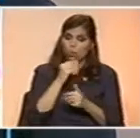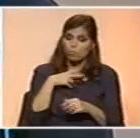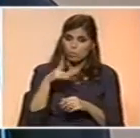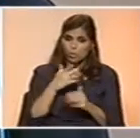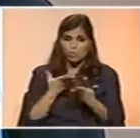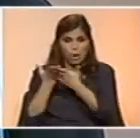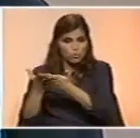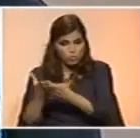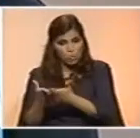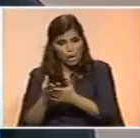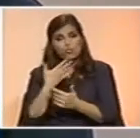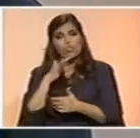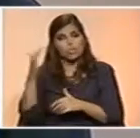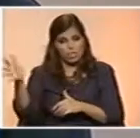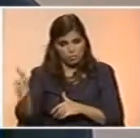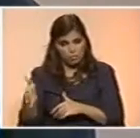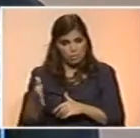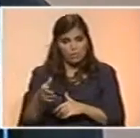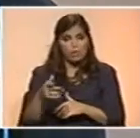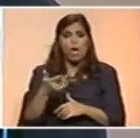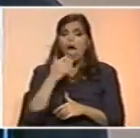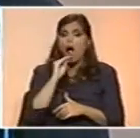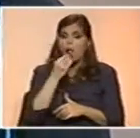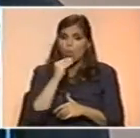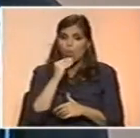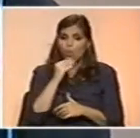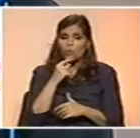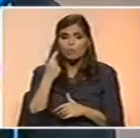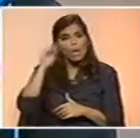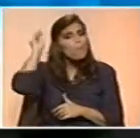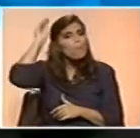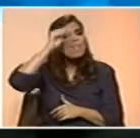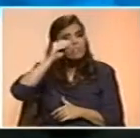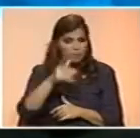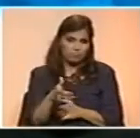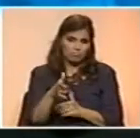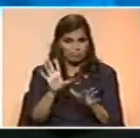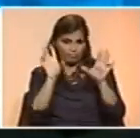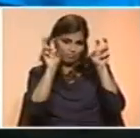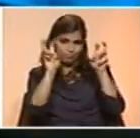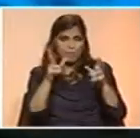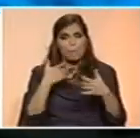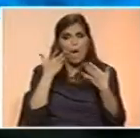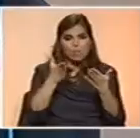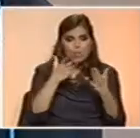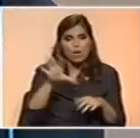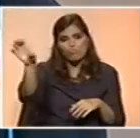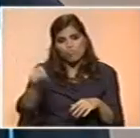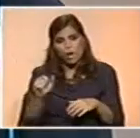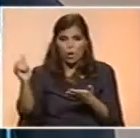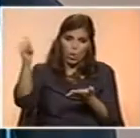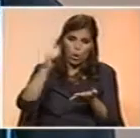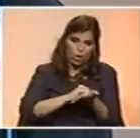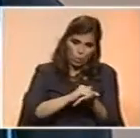ajudar um estudante de Erasmus. O estudante de Erasmus inscreve-se... Portanto, o estudante de Erasmus tem uma espécie de padrinho aqui na cidade. Exatamente. Para ajudá-lo nos primeiros passos, ir buscar ao